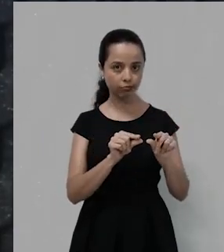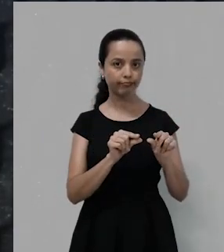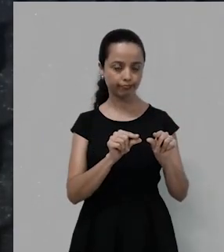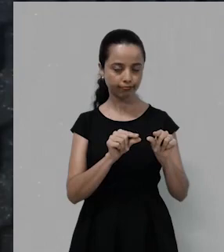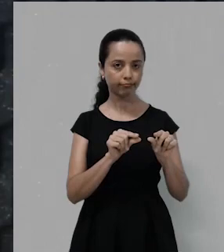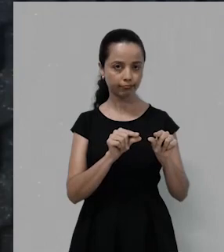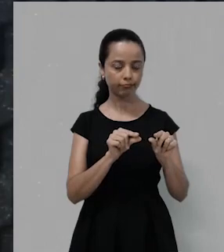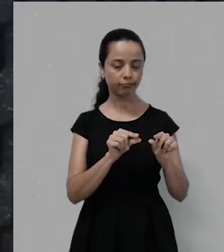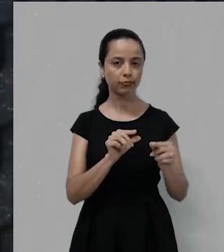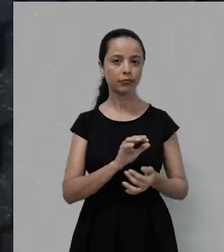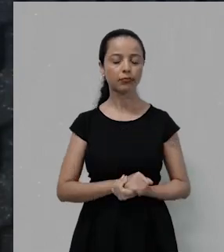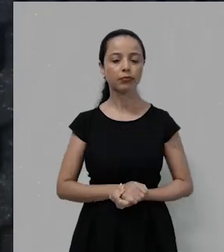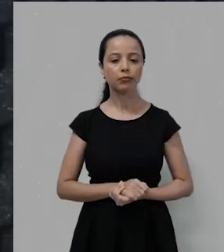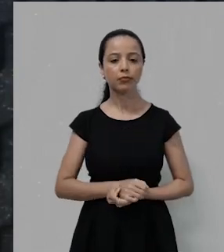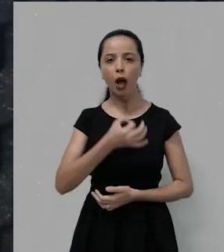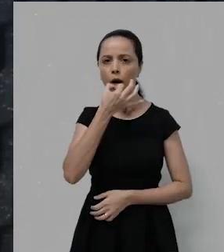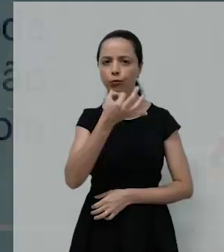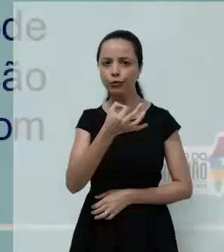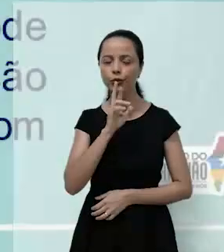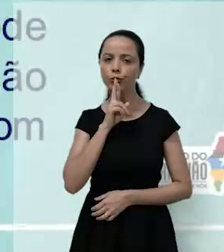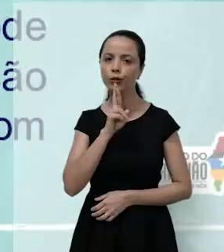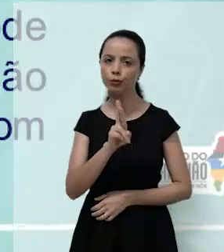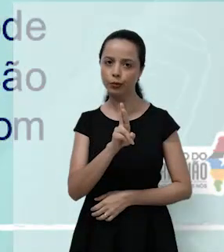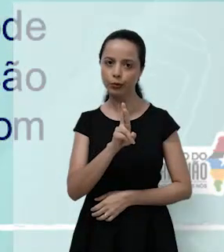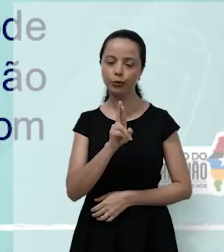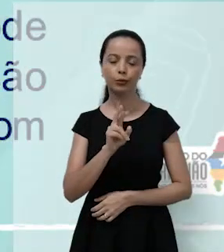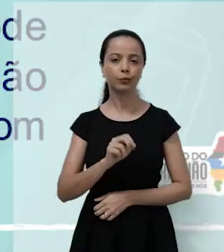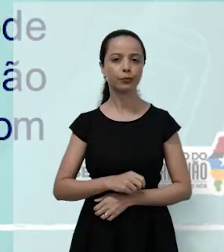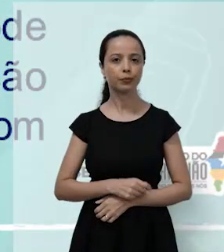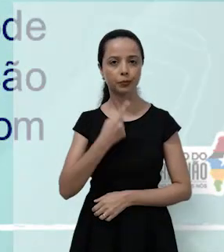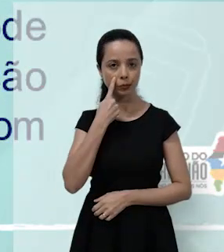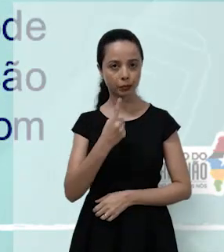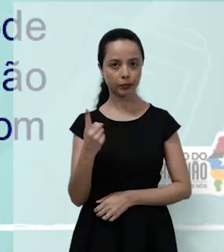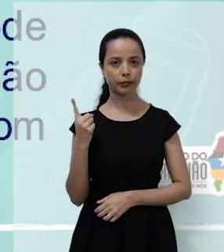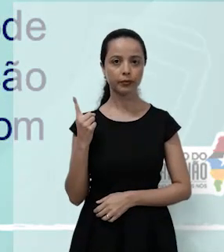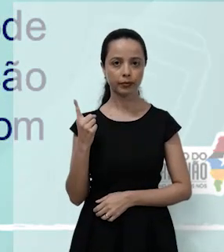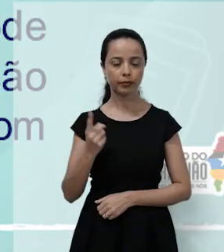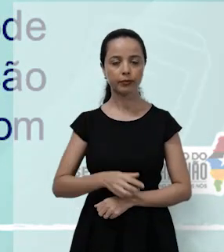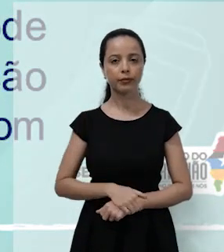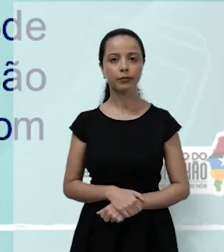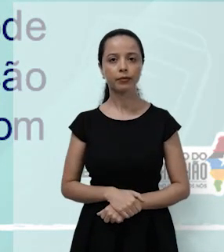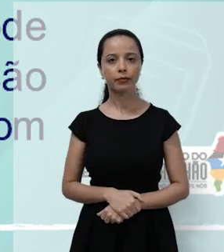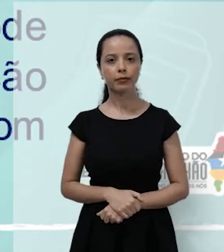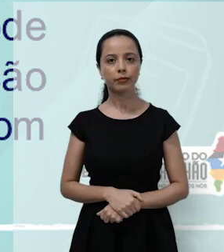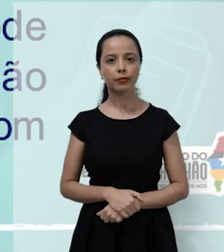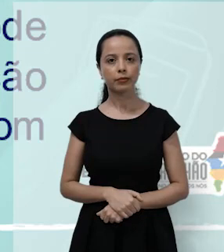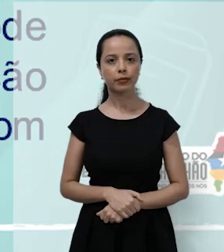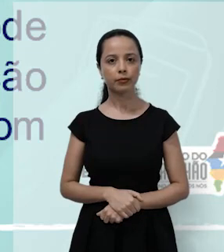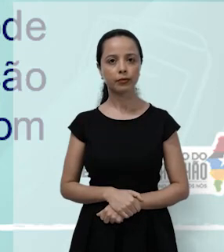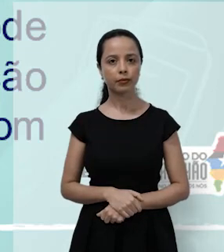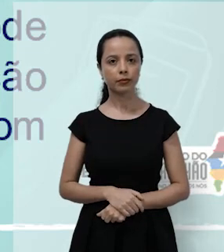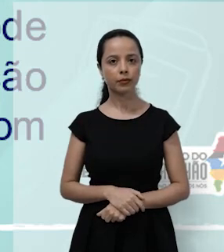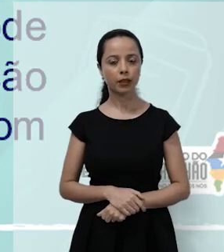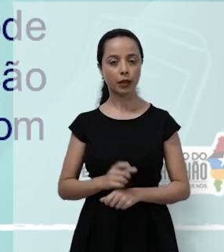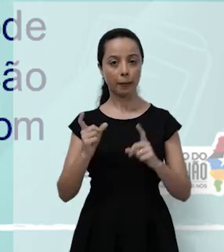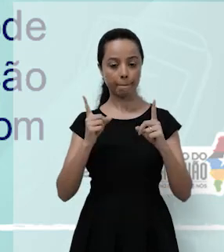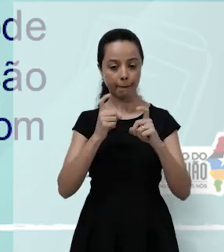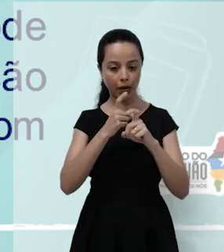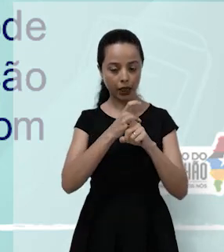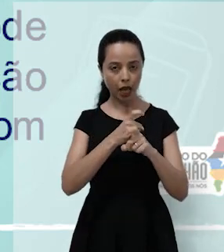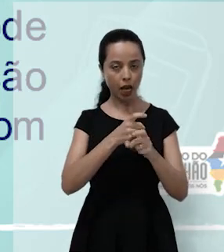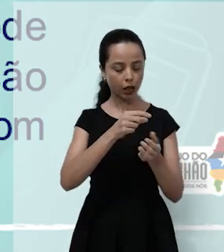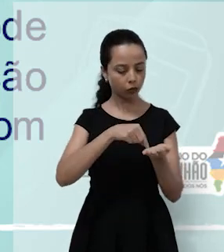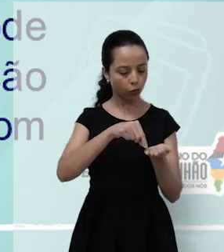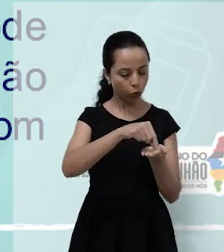Eu coloquei como sugestão de resposta o seguinte: conforme a cultura de bactérias vai crescendo,